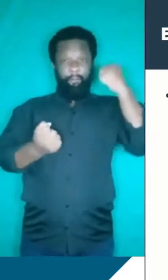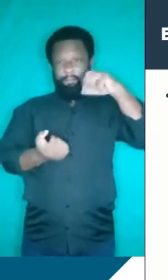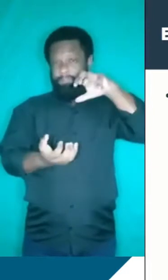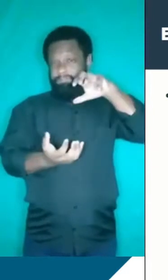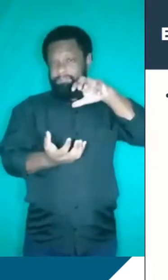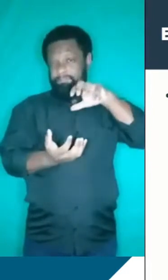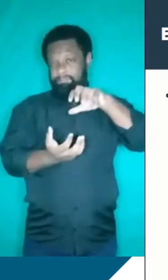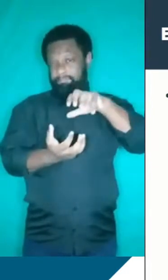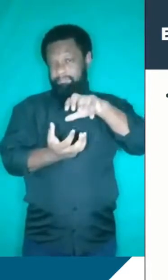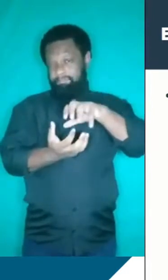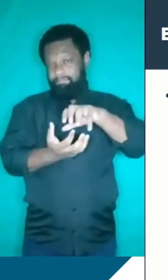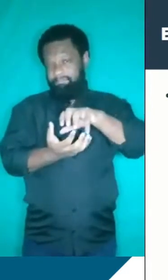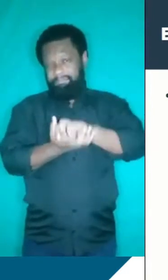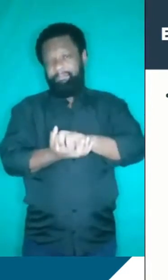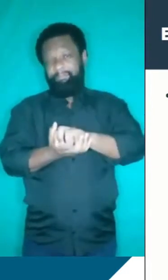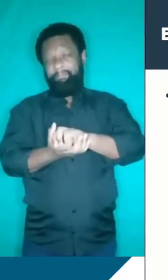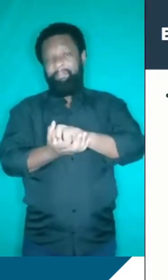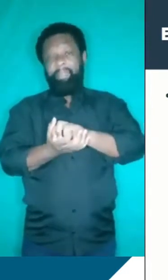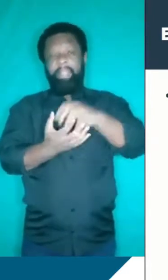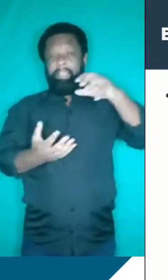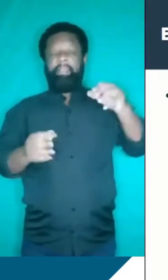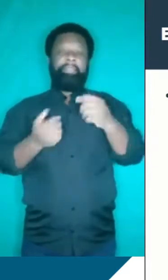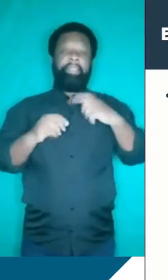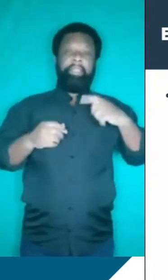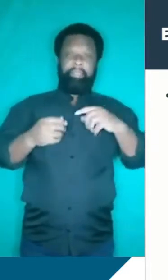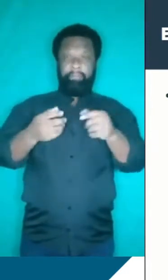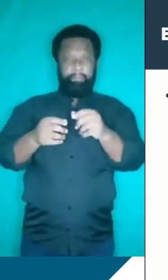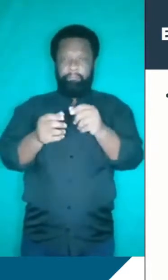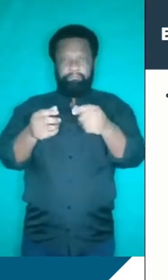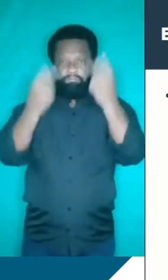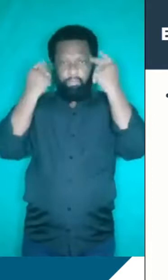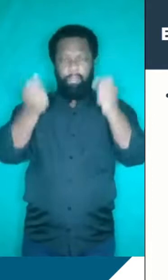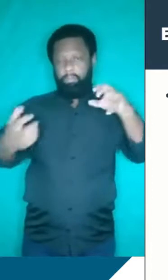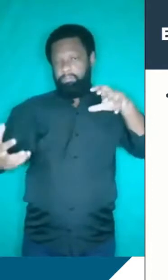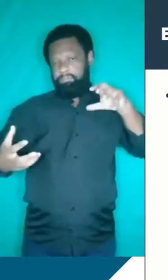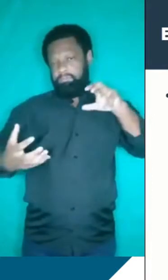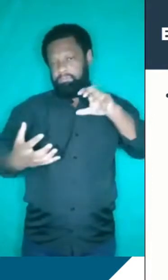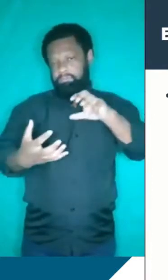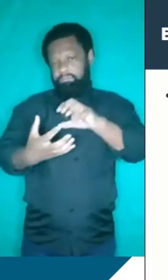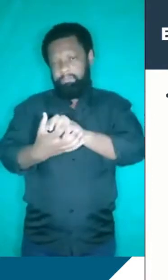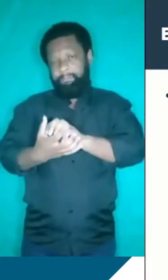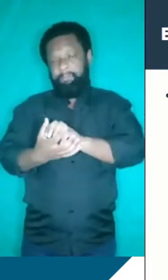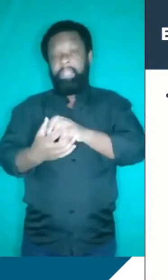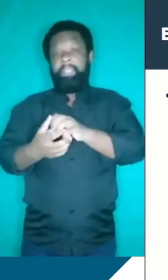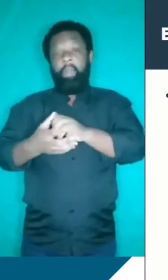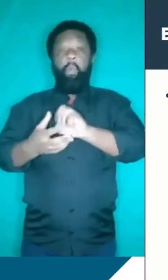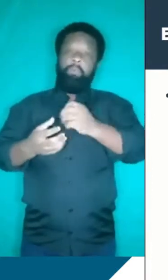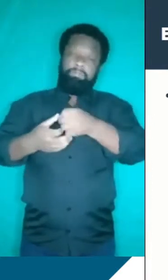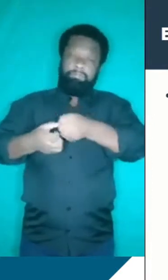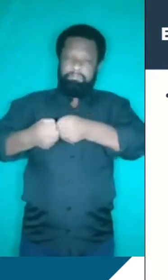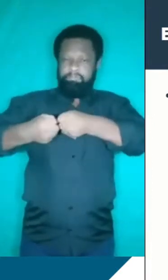força nela e vou deformar essa mola um tamanho X. Vou comprimir essa mola um tamanho X. Quando eu solto